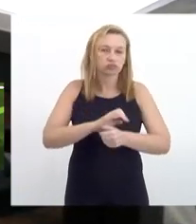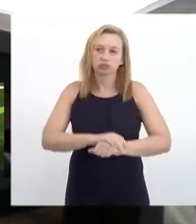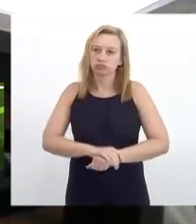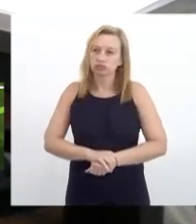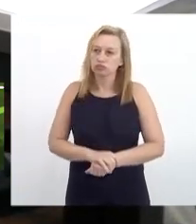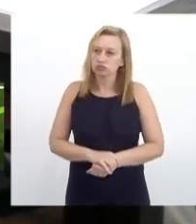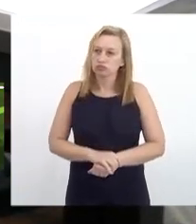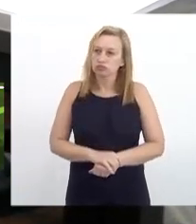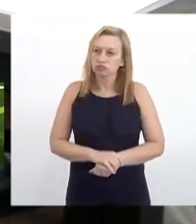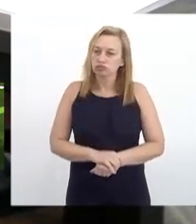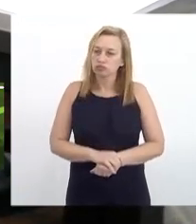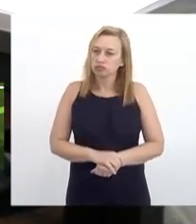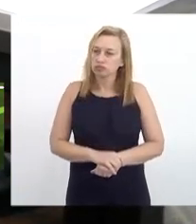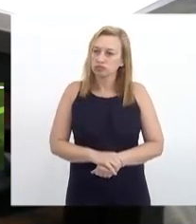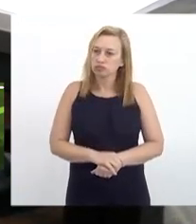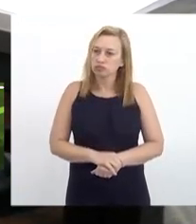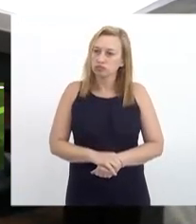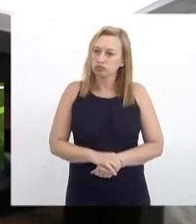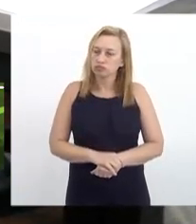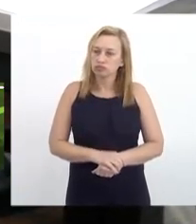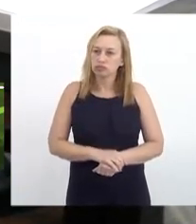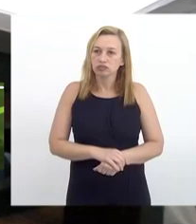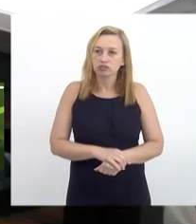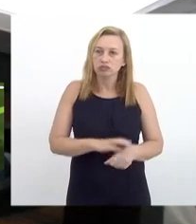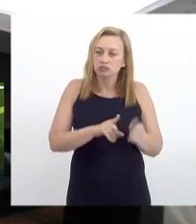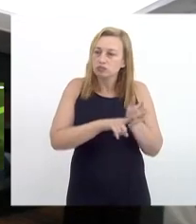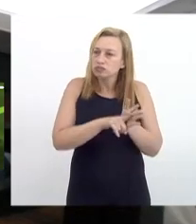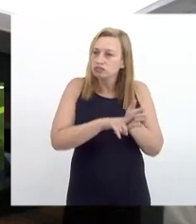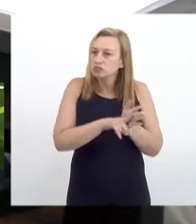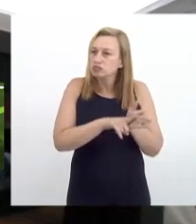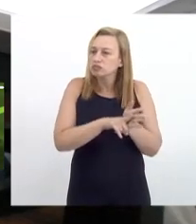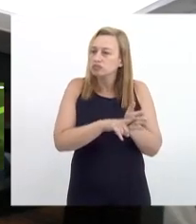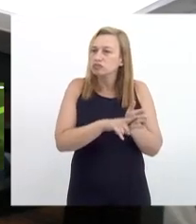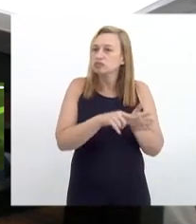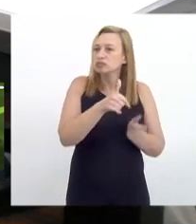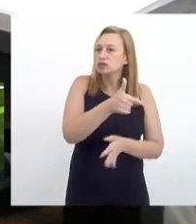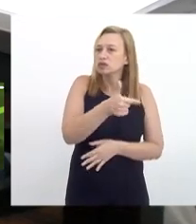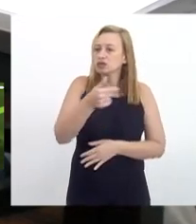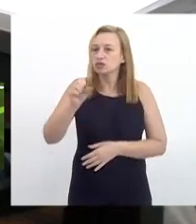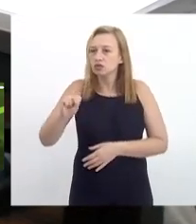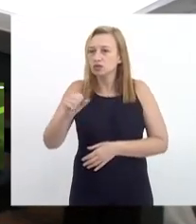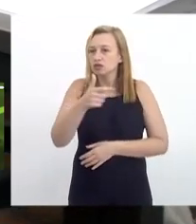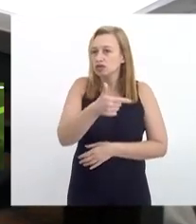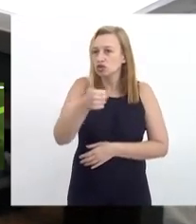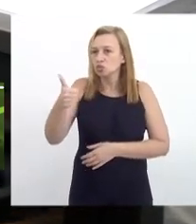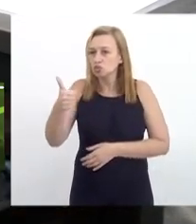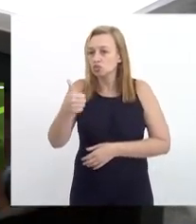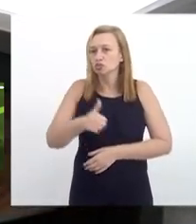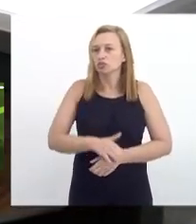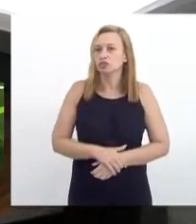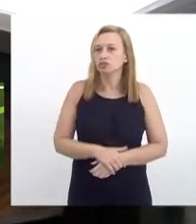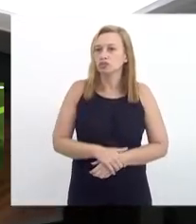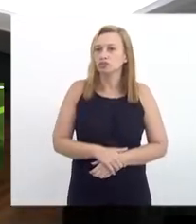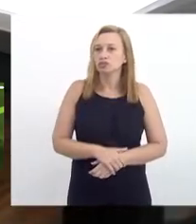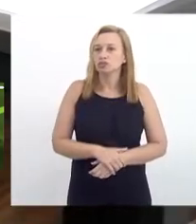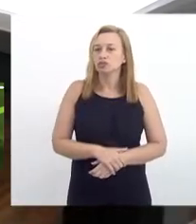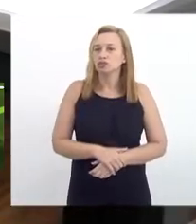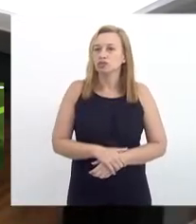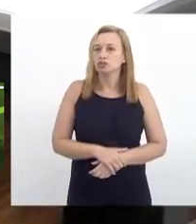original de ser revisto de 18 para 21 num